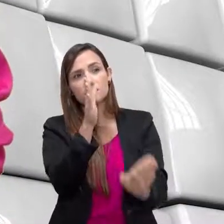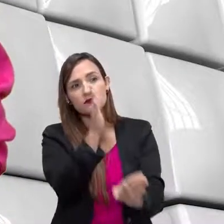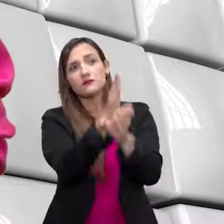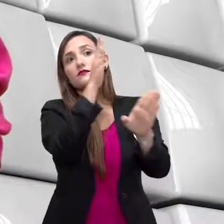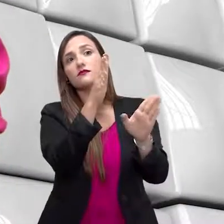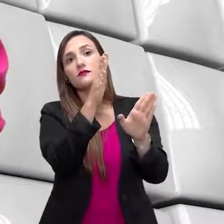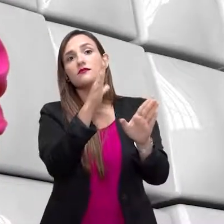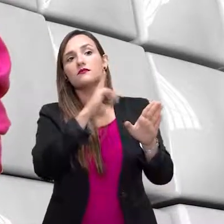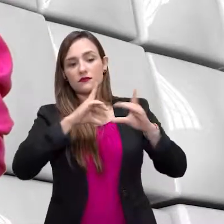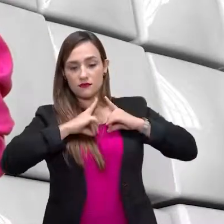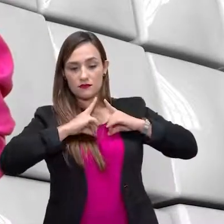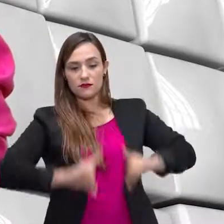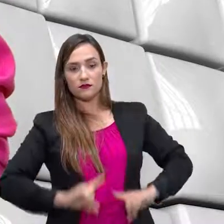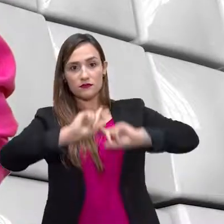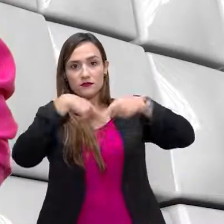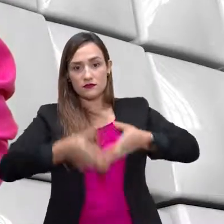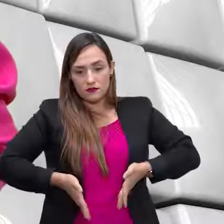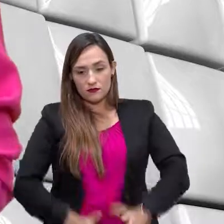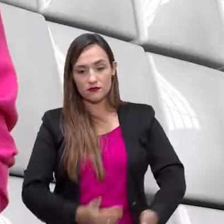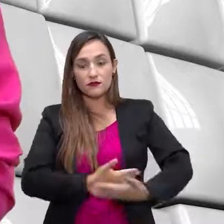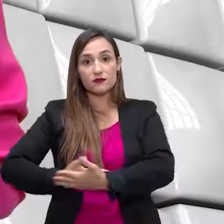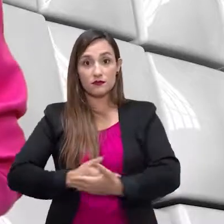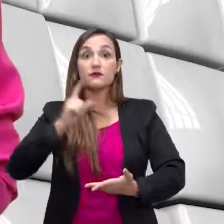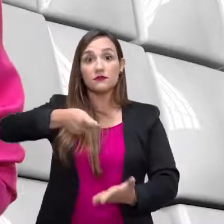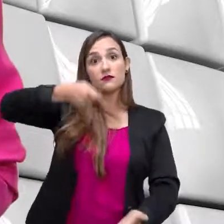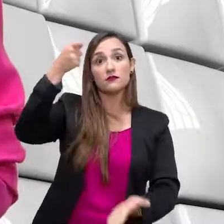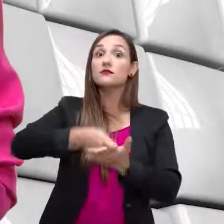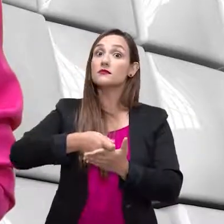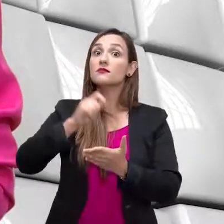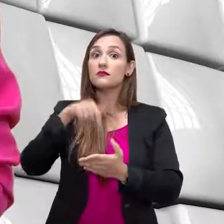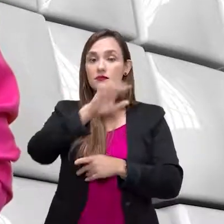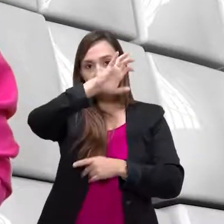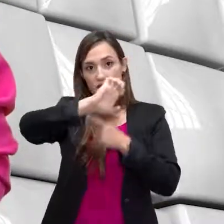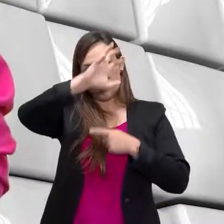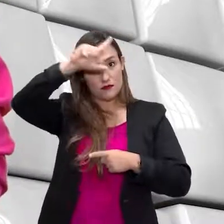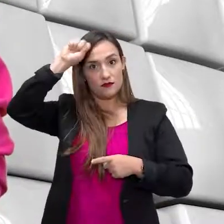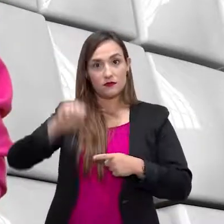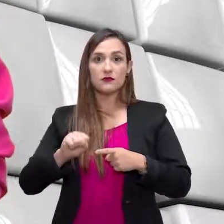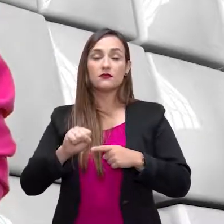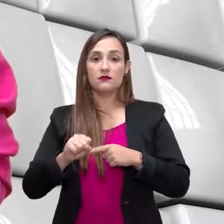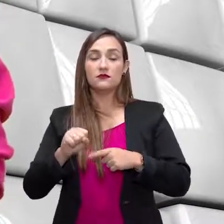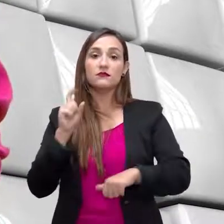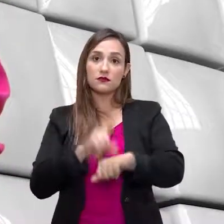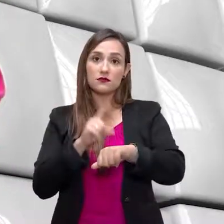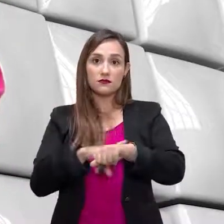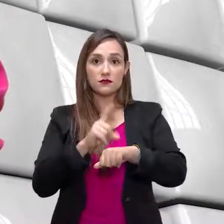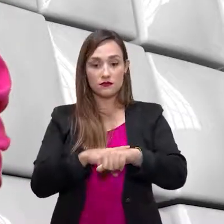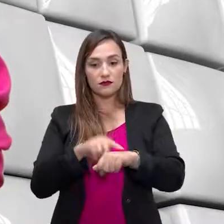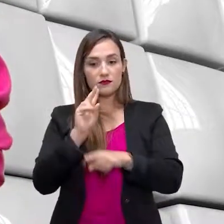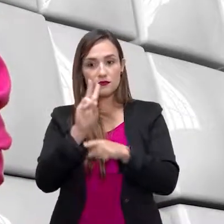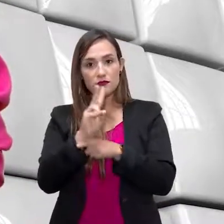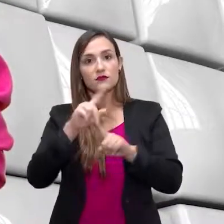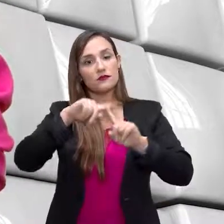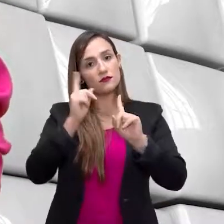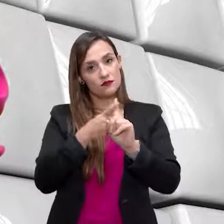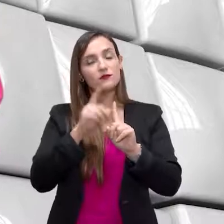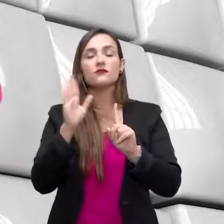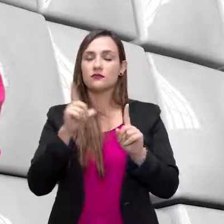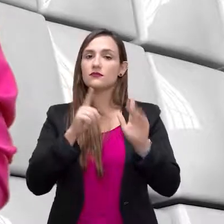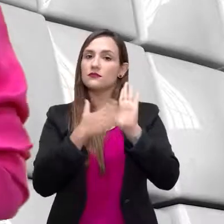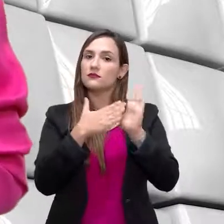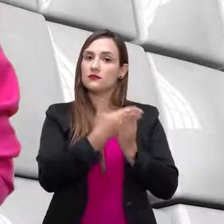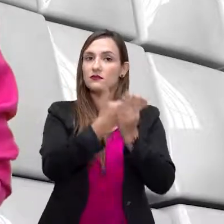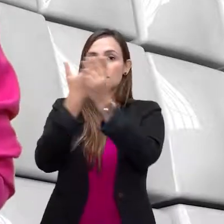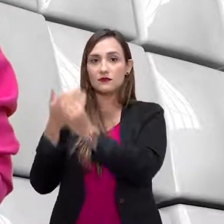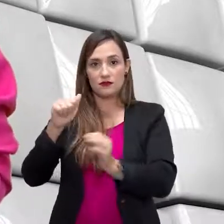identificar precocemente a depressão pós-parto poderá ser obrigatório em Mato Grosso do Sul durante o pré-natal. A